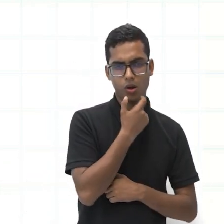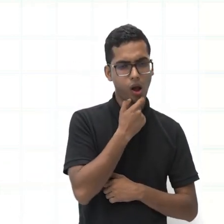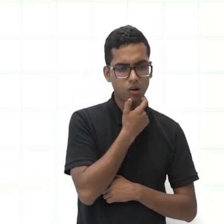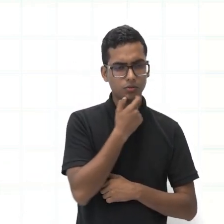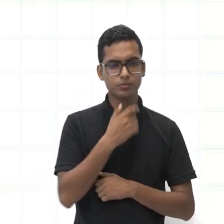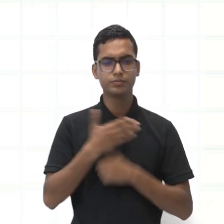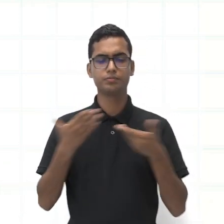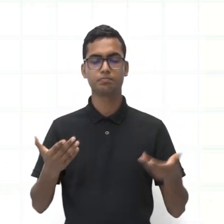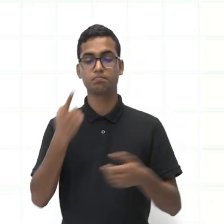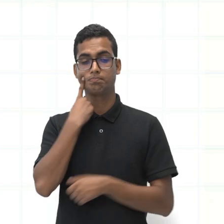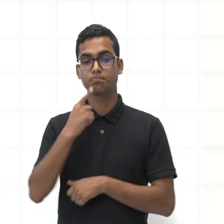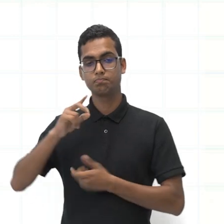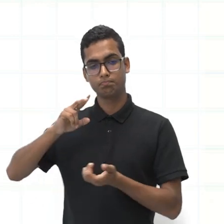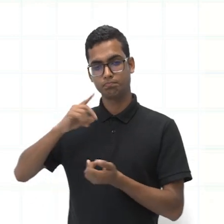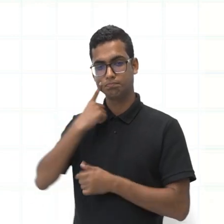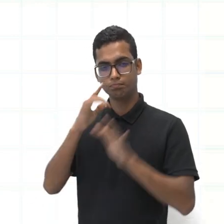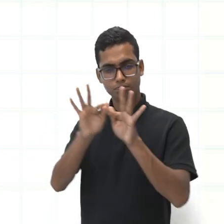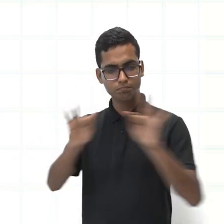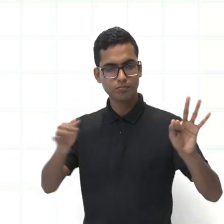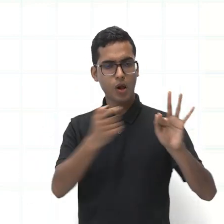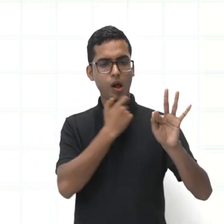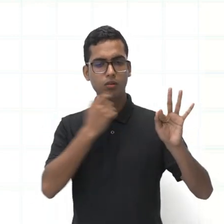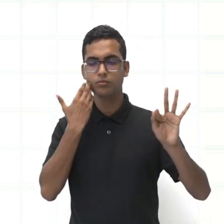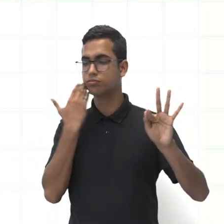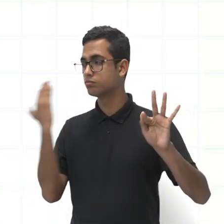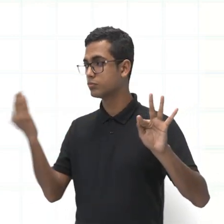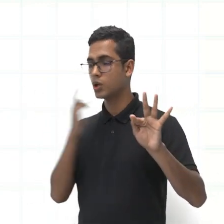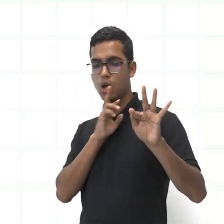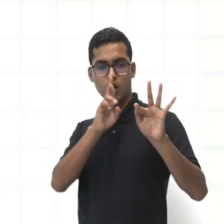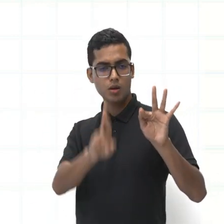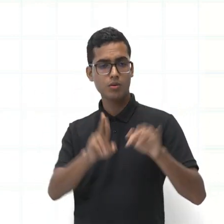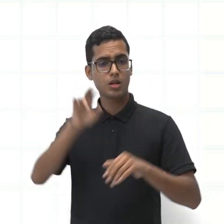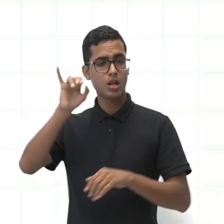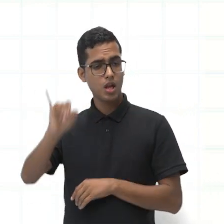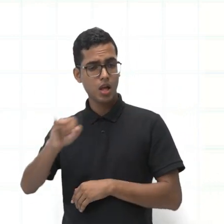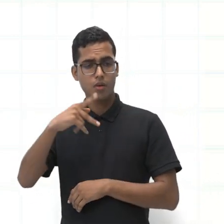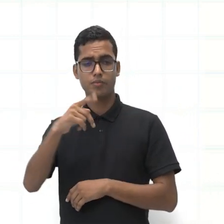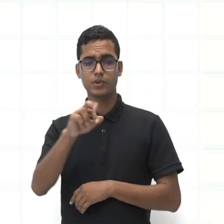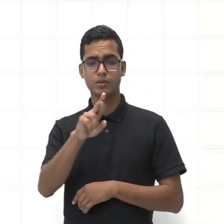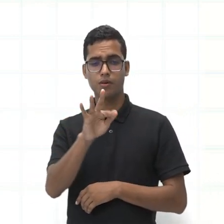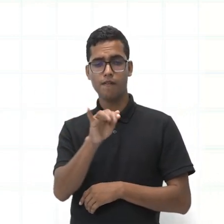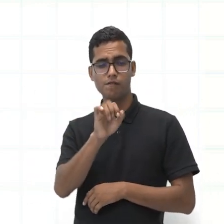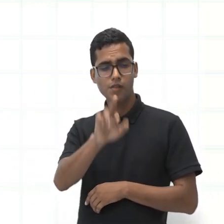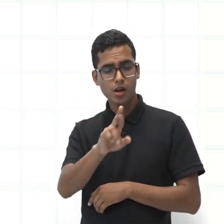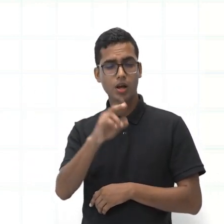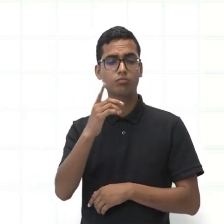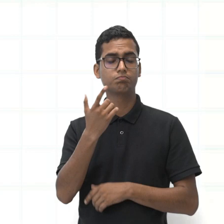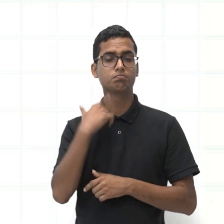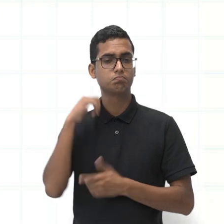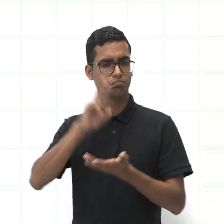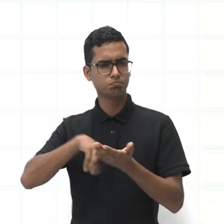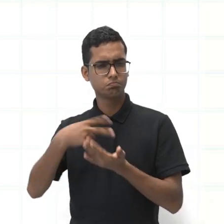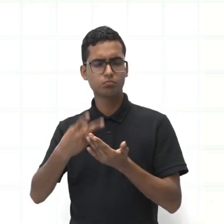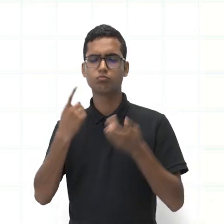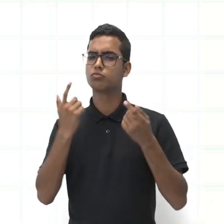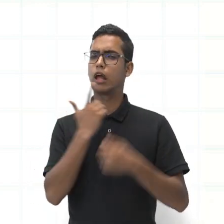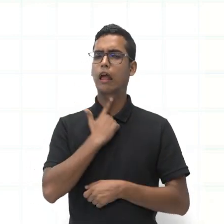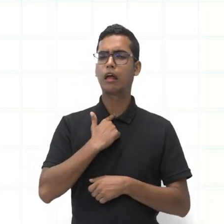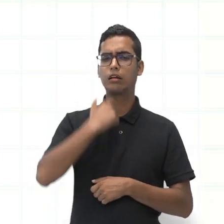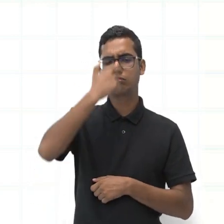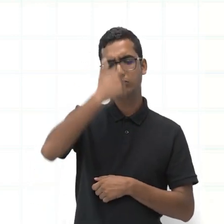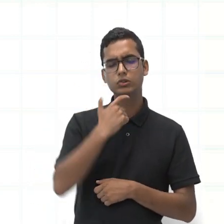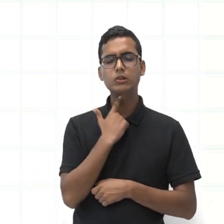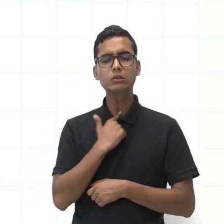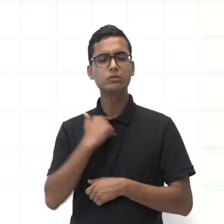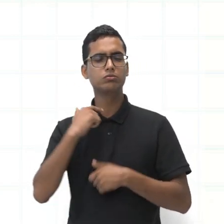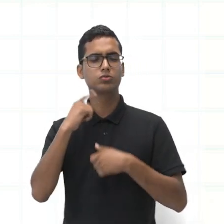prefer listen to music. Eu prefiro ouvir música. Então, essa é a minha preferência. Então, do you prefer listen to